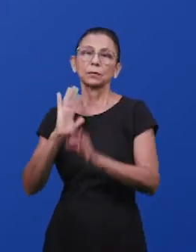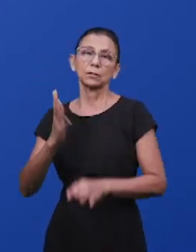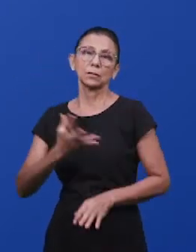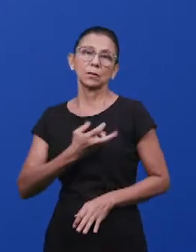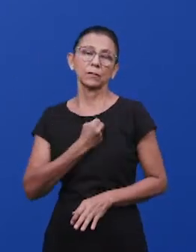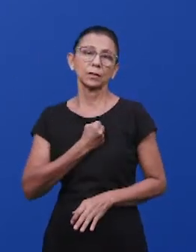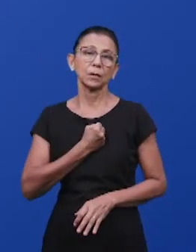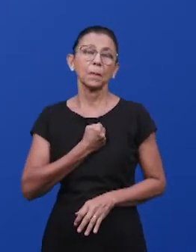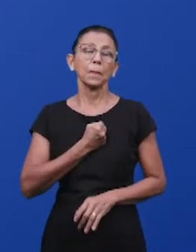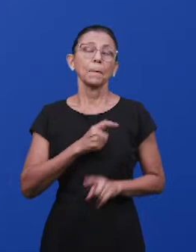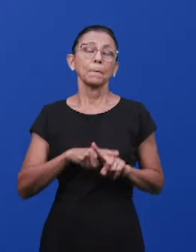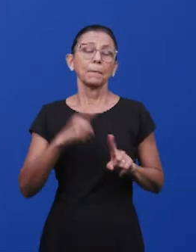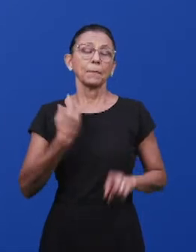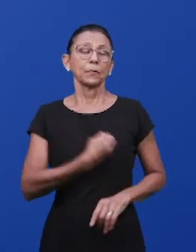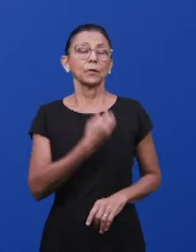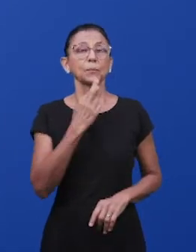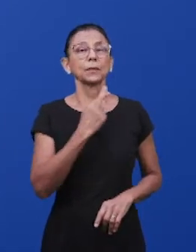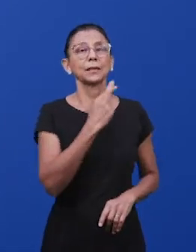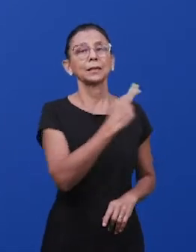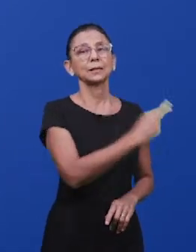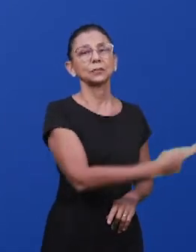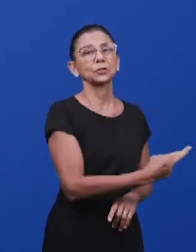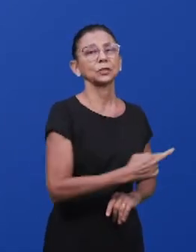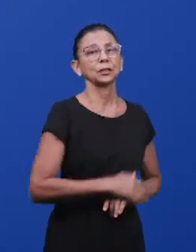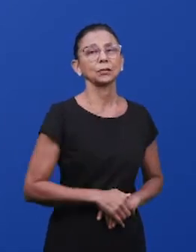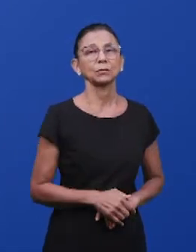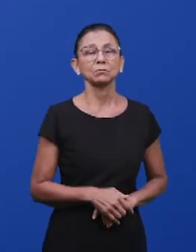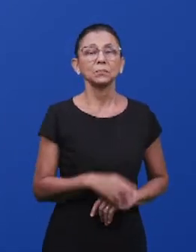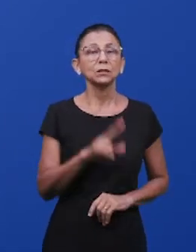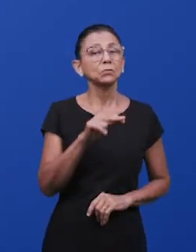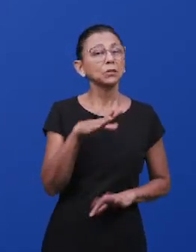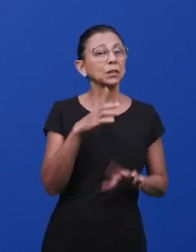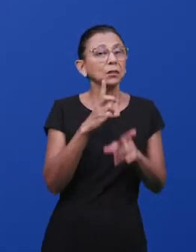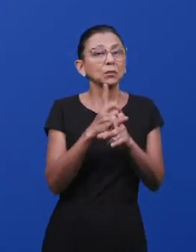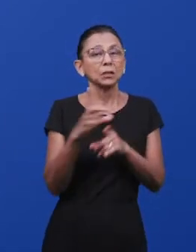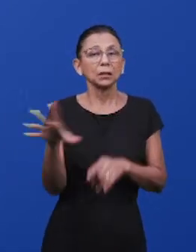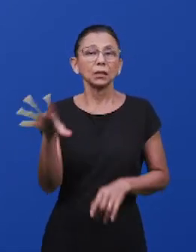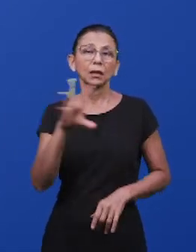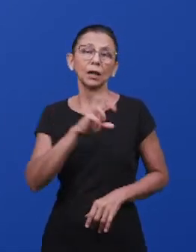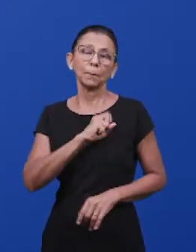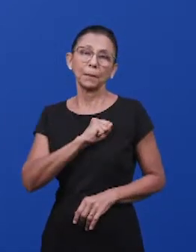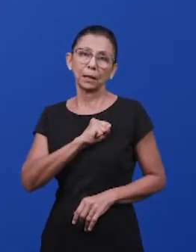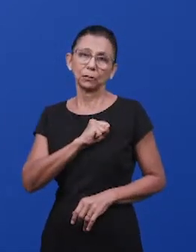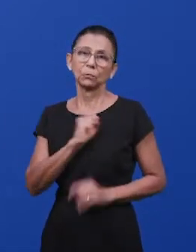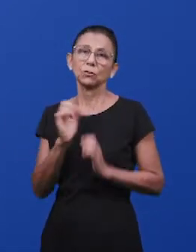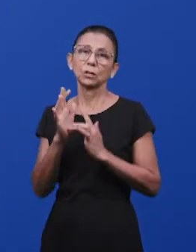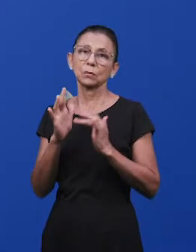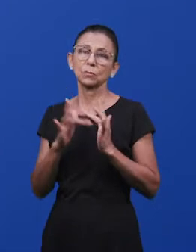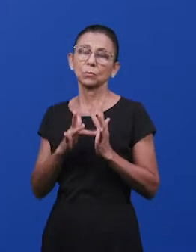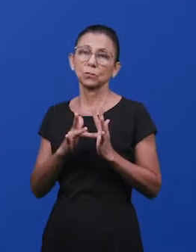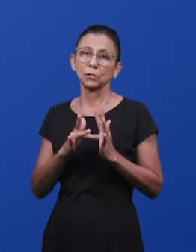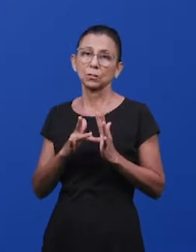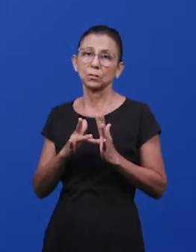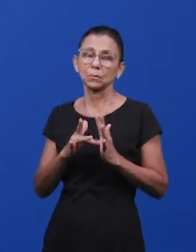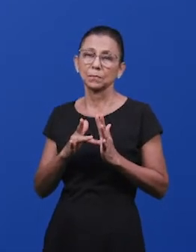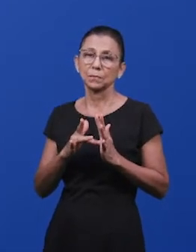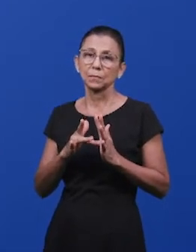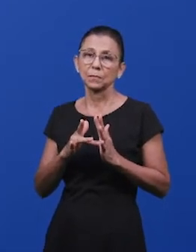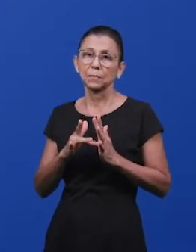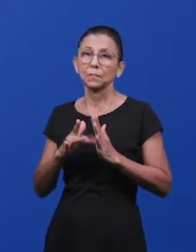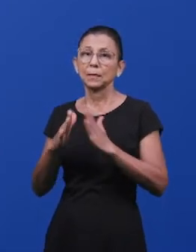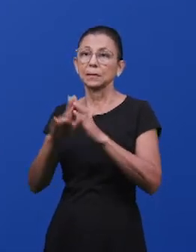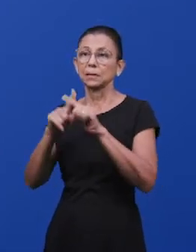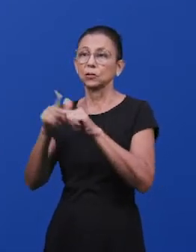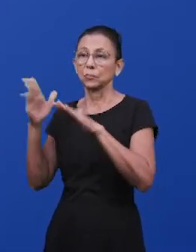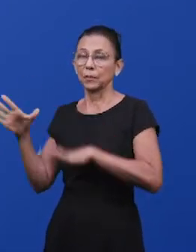um encontro real com o amado. Por isso a igreja fiel se afasta deles e se encontra com o amado. Já em Cantares